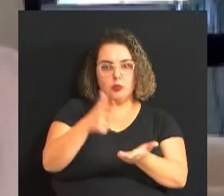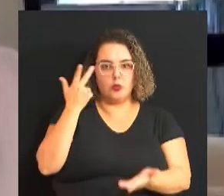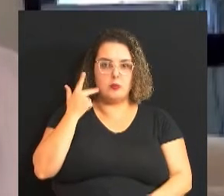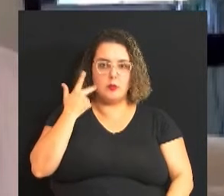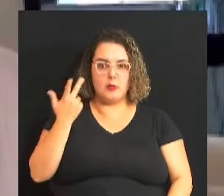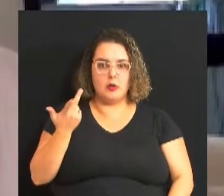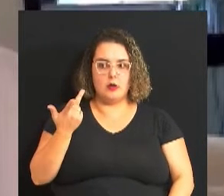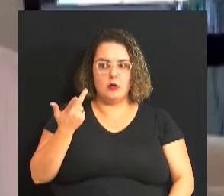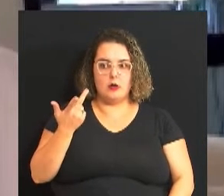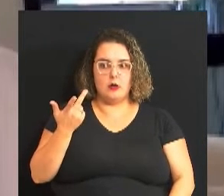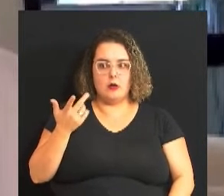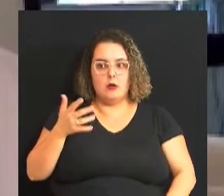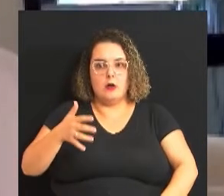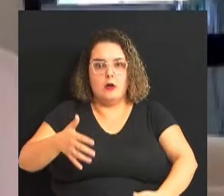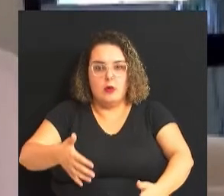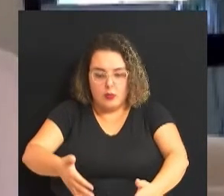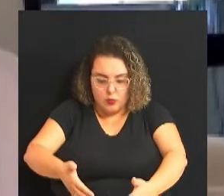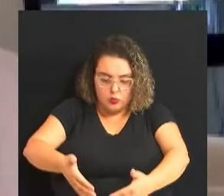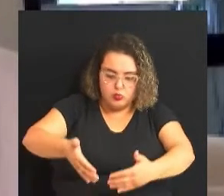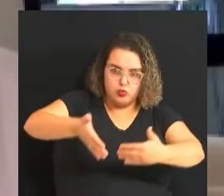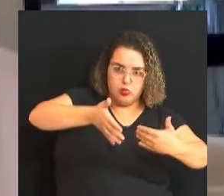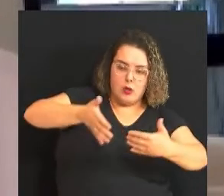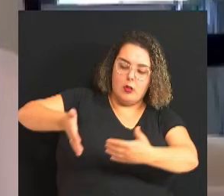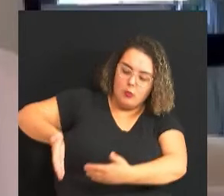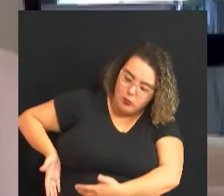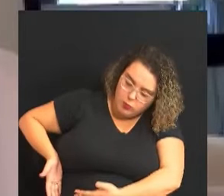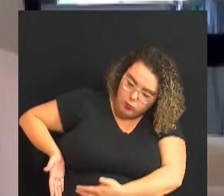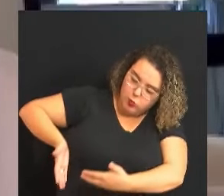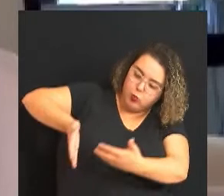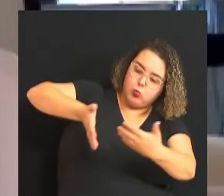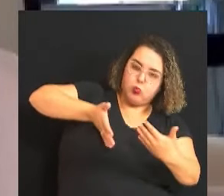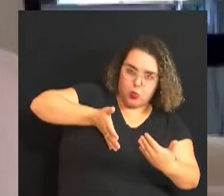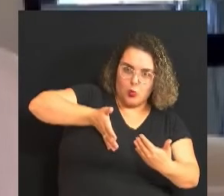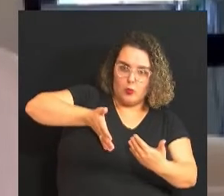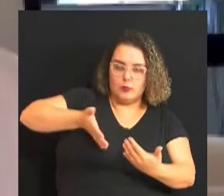a puxar o estômago na parede abdominal numa